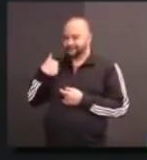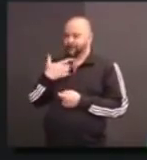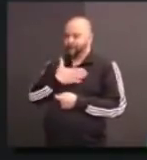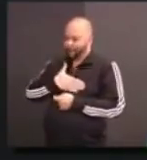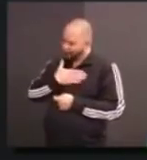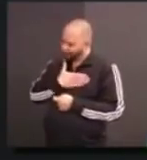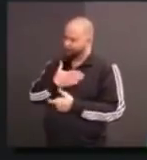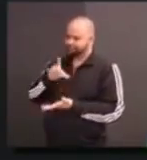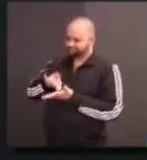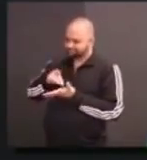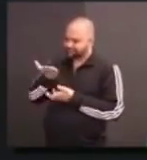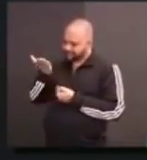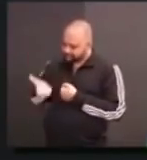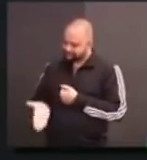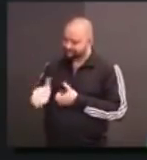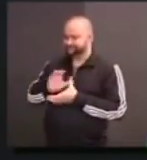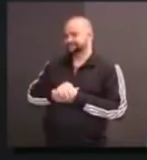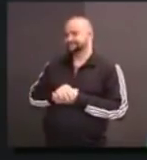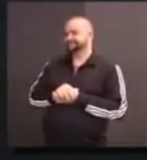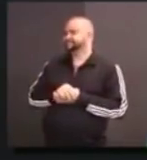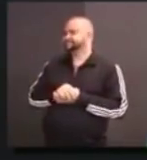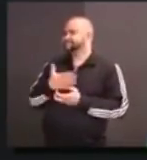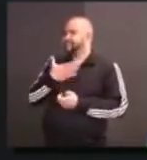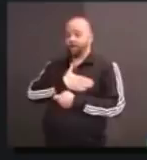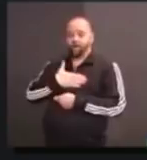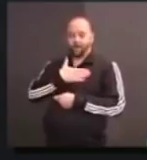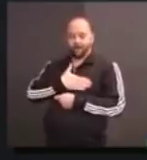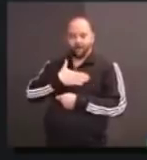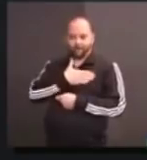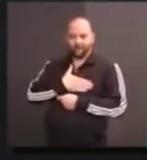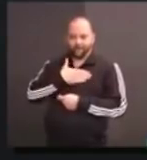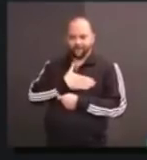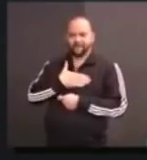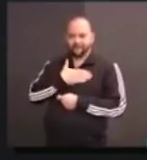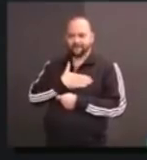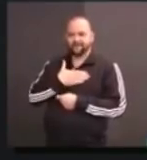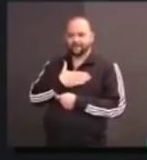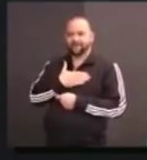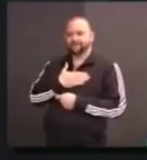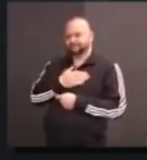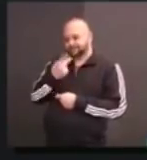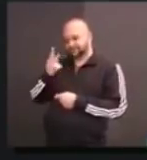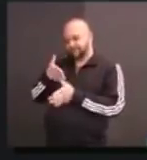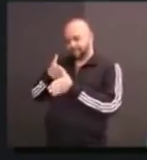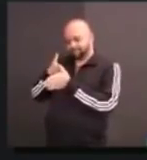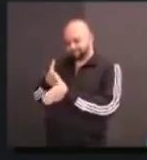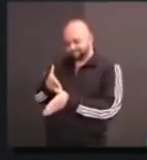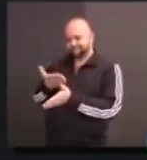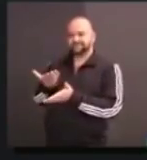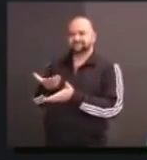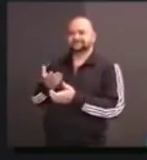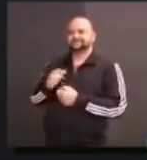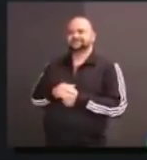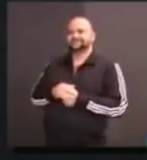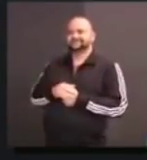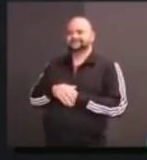muito do senhor, gosto muito dessa doutrina do senhor,